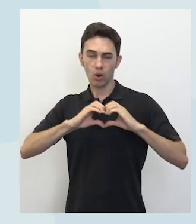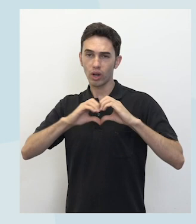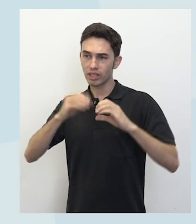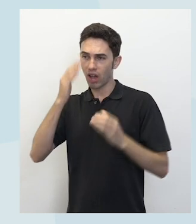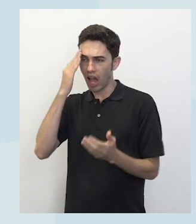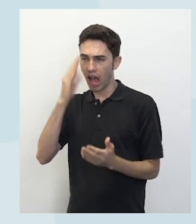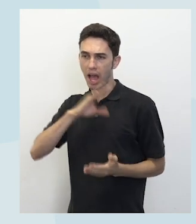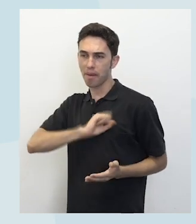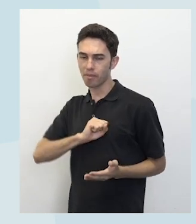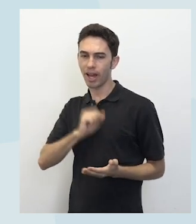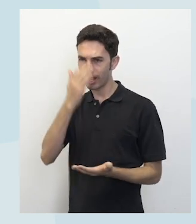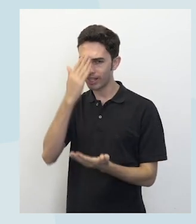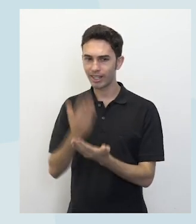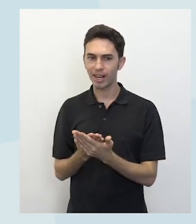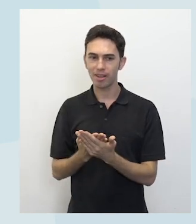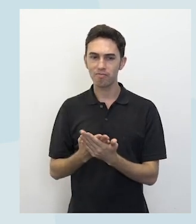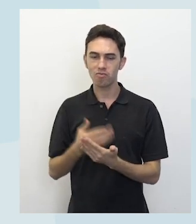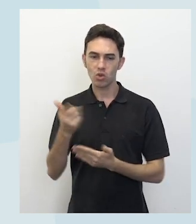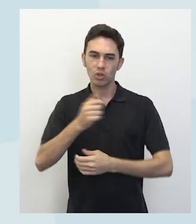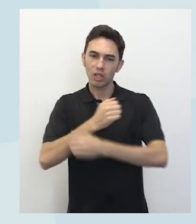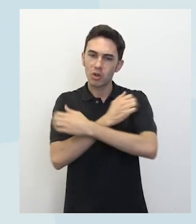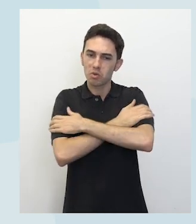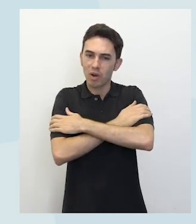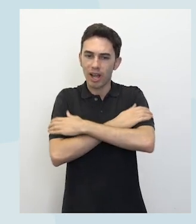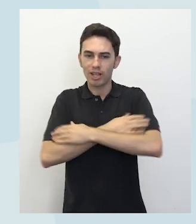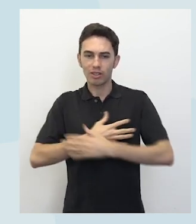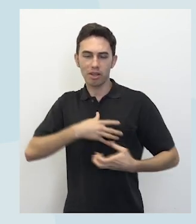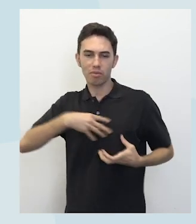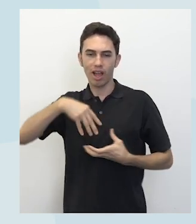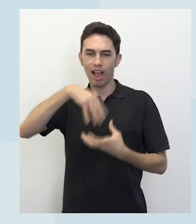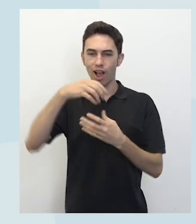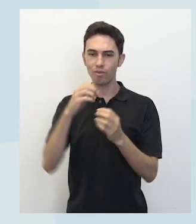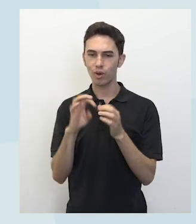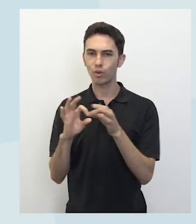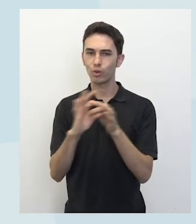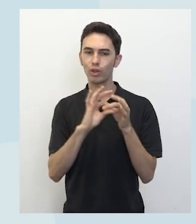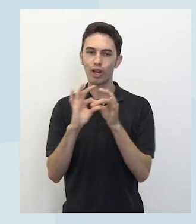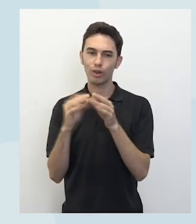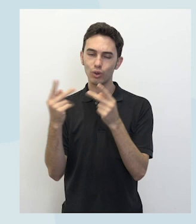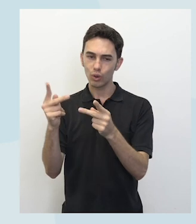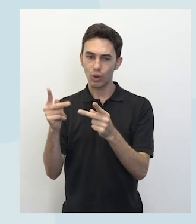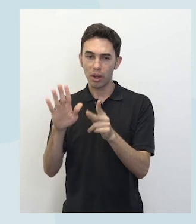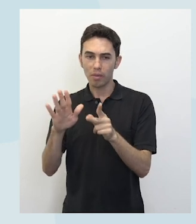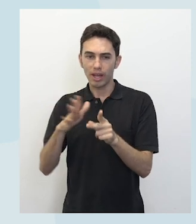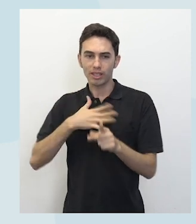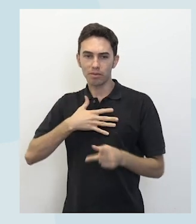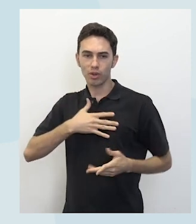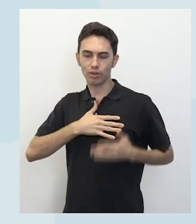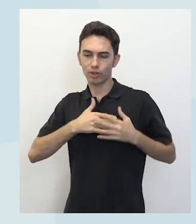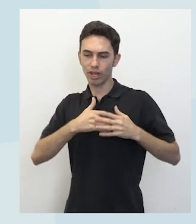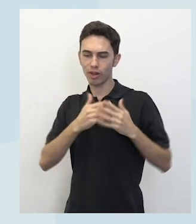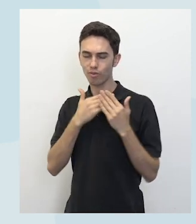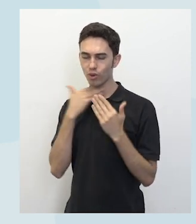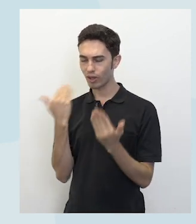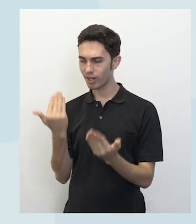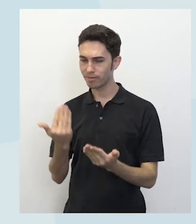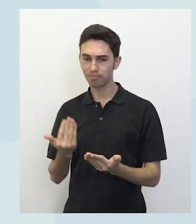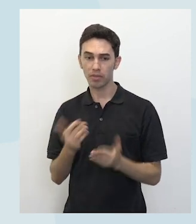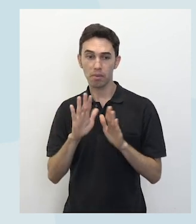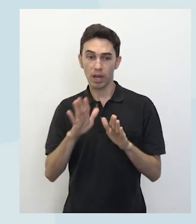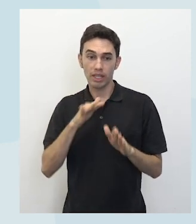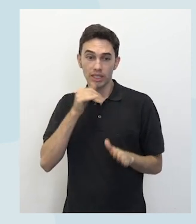teus braços minha alma unir a tua, em teu seio morrer. Mas se o fado me afasta da